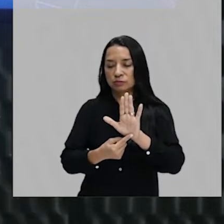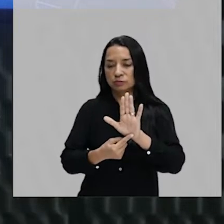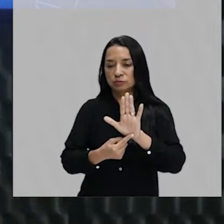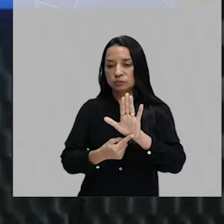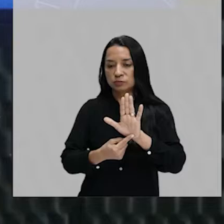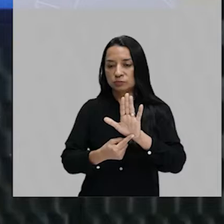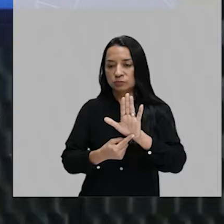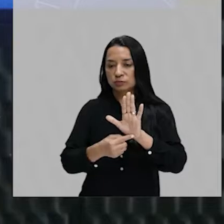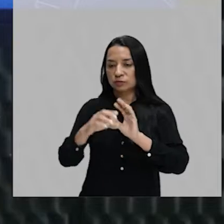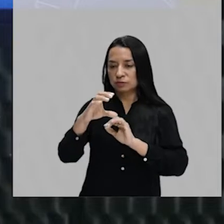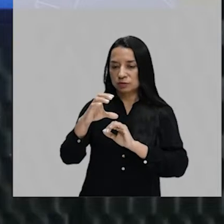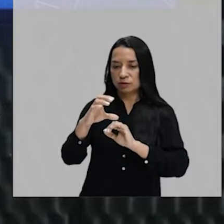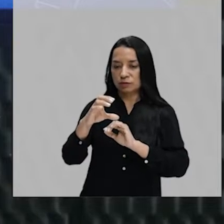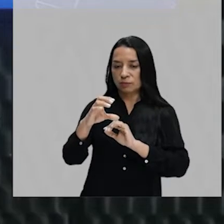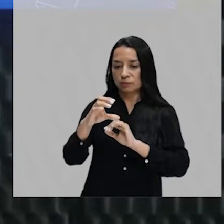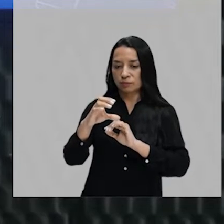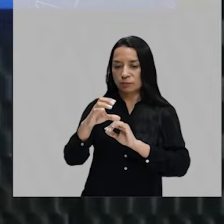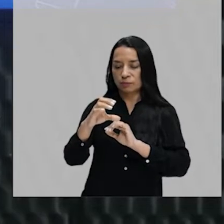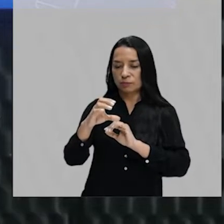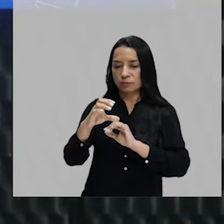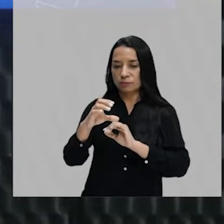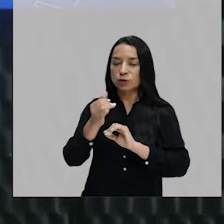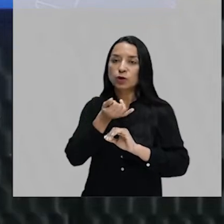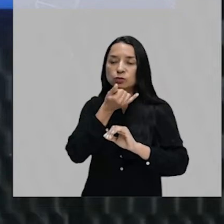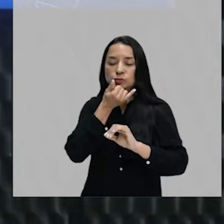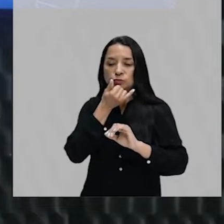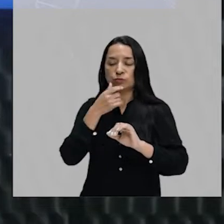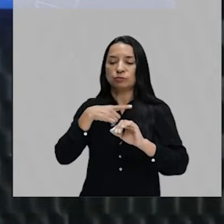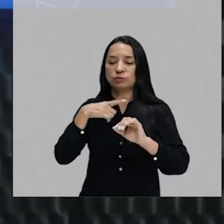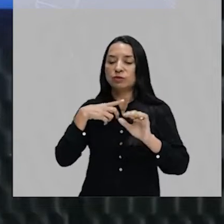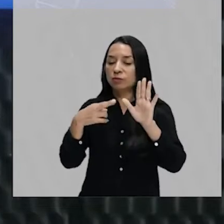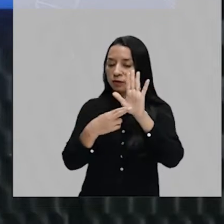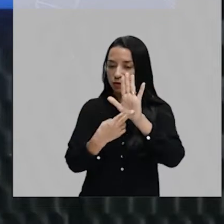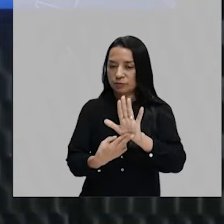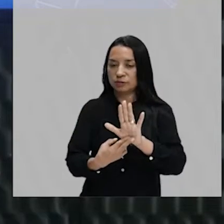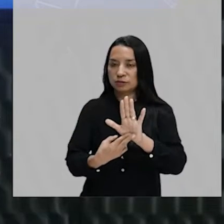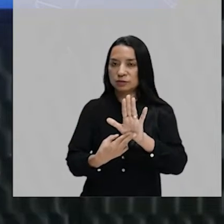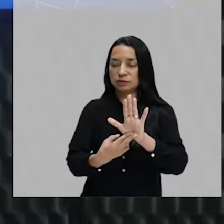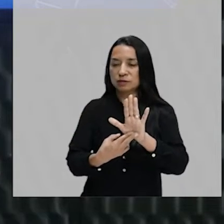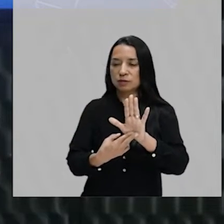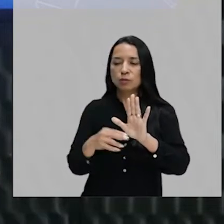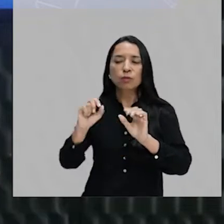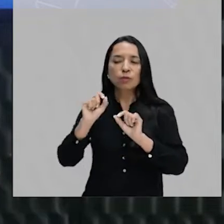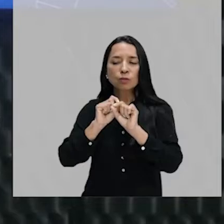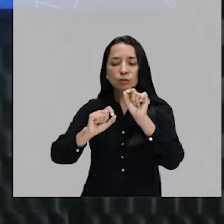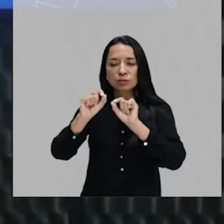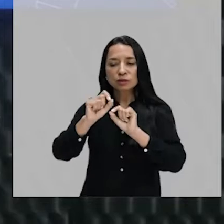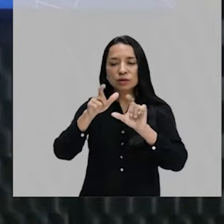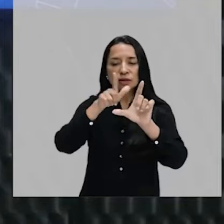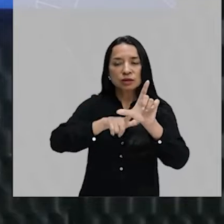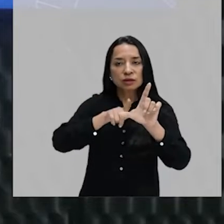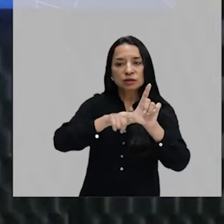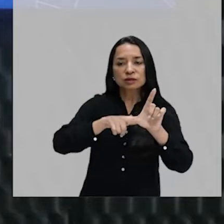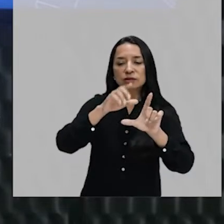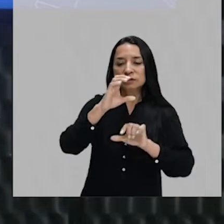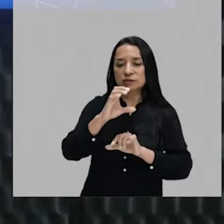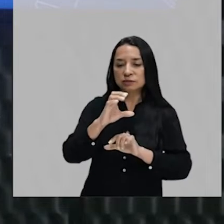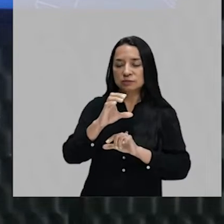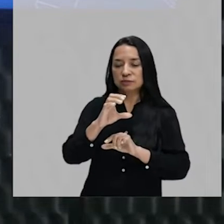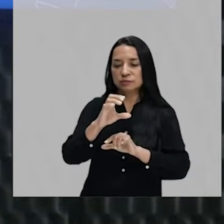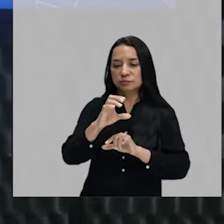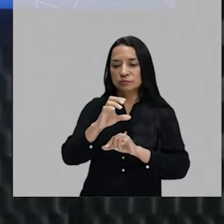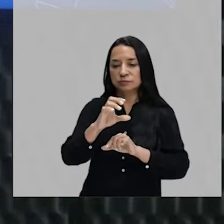ela é é um cê Zinho né só que esses e Zinho ele é um pouquinho chapado né Então essa representação